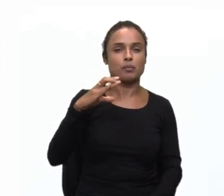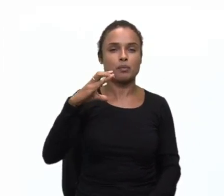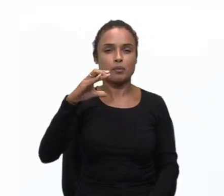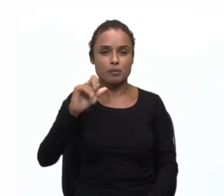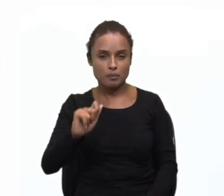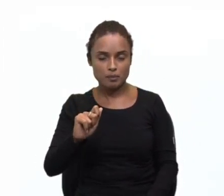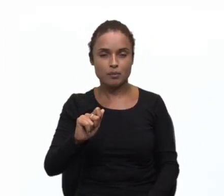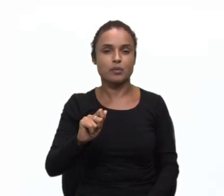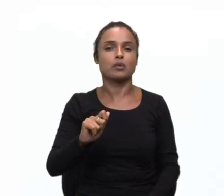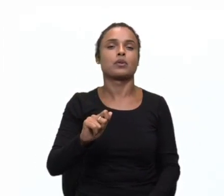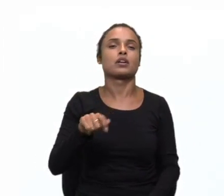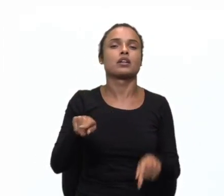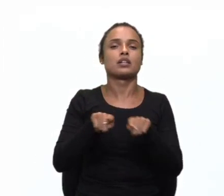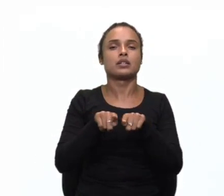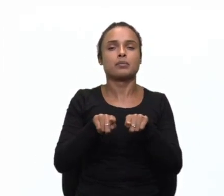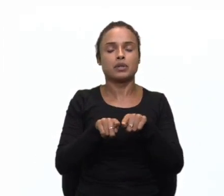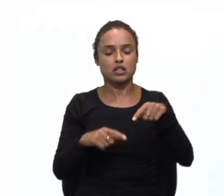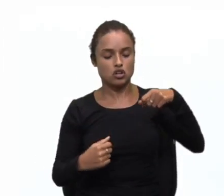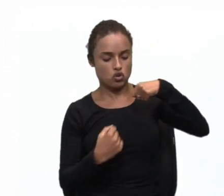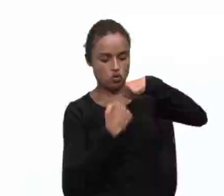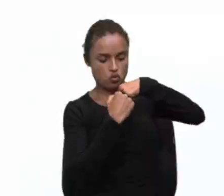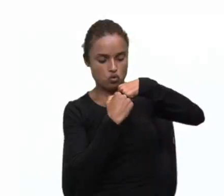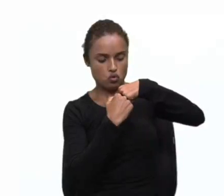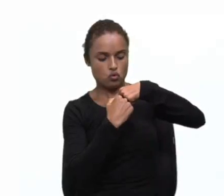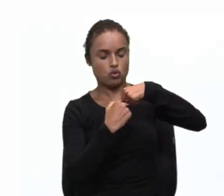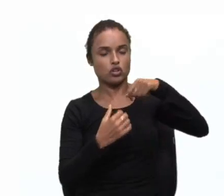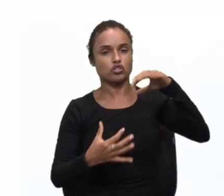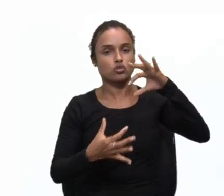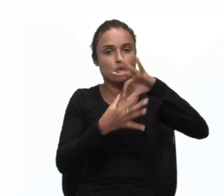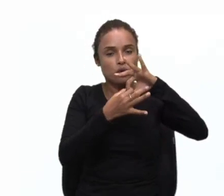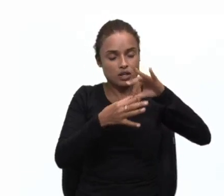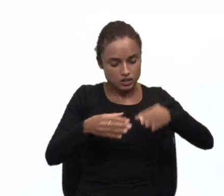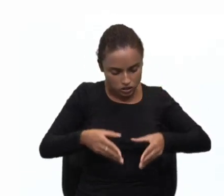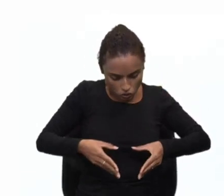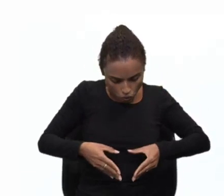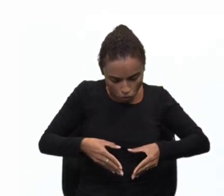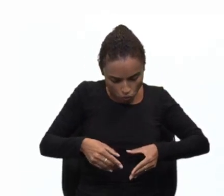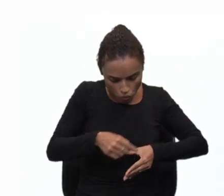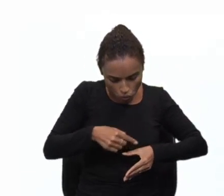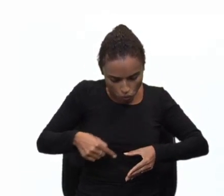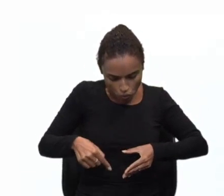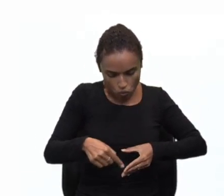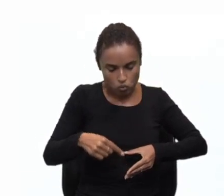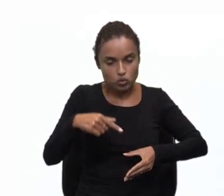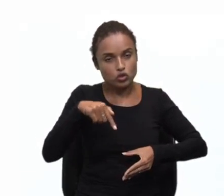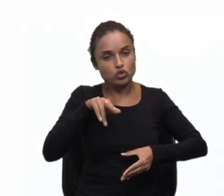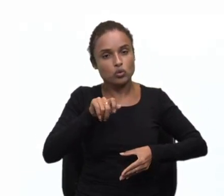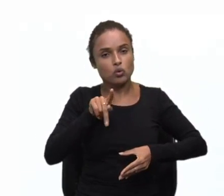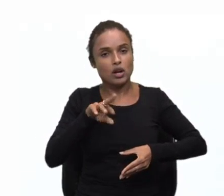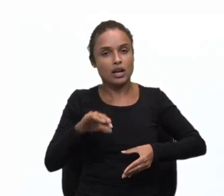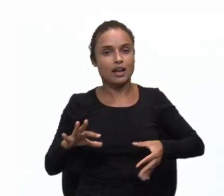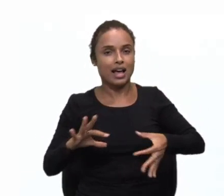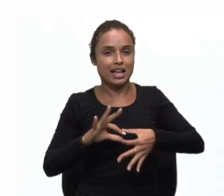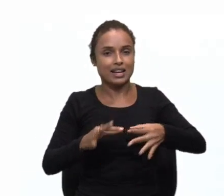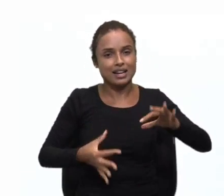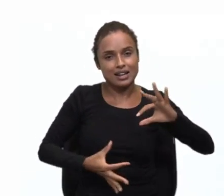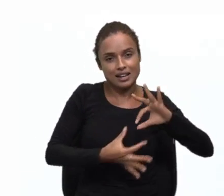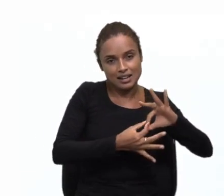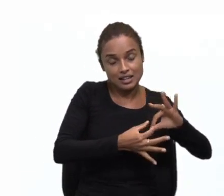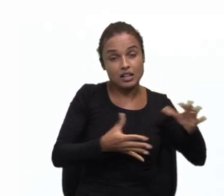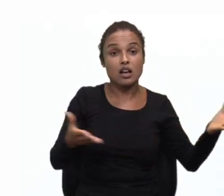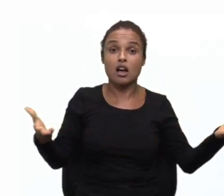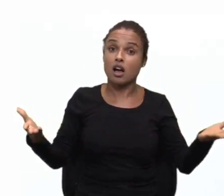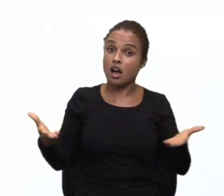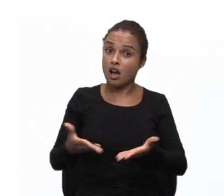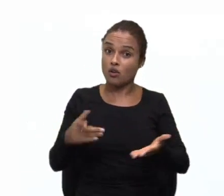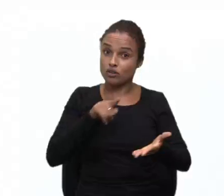ossos do quadril, tá certo? Agora, eu preciso da participação